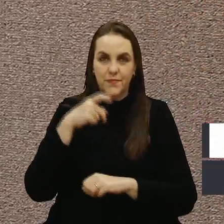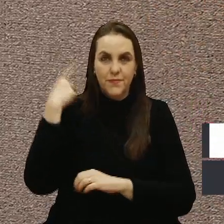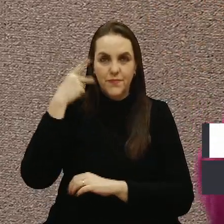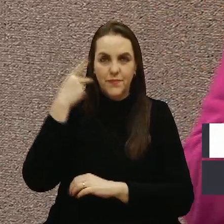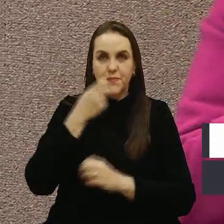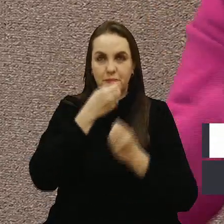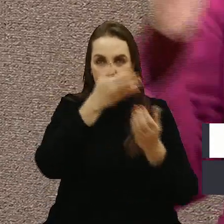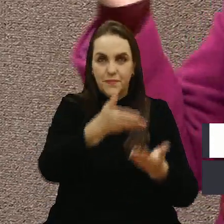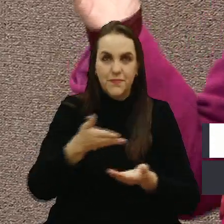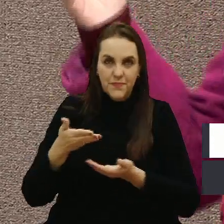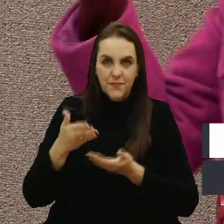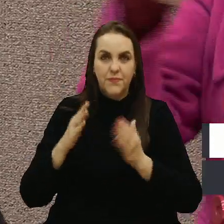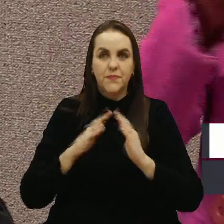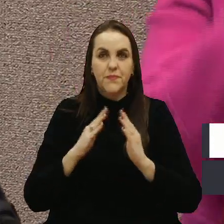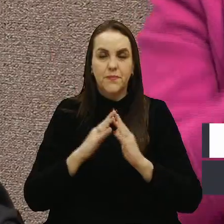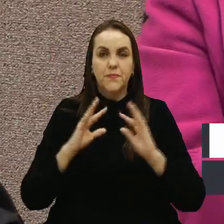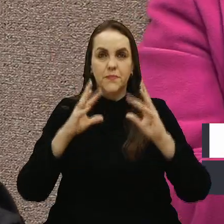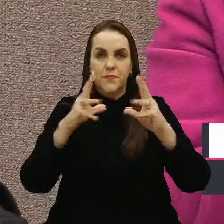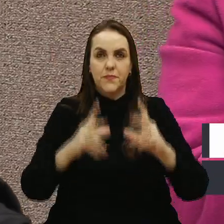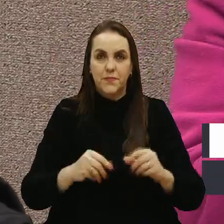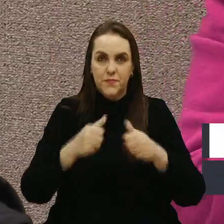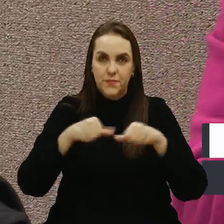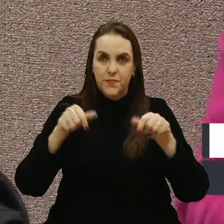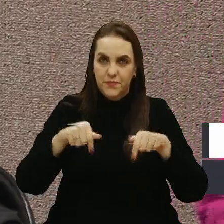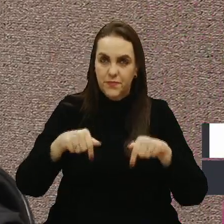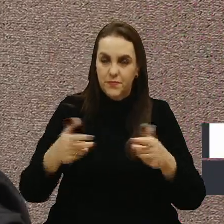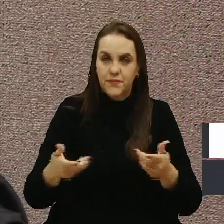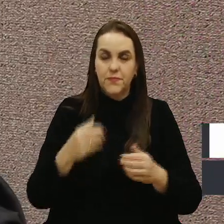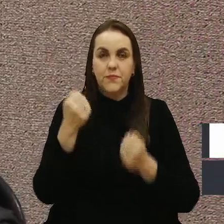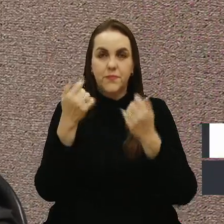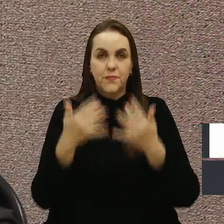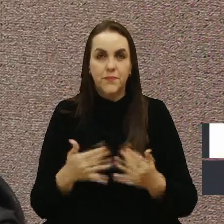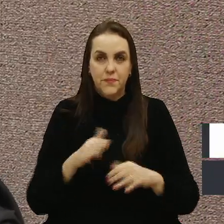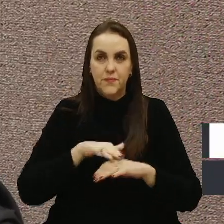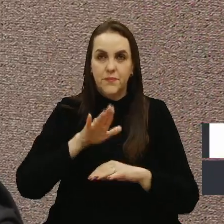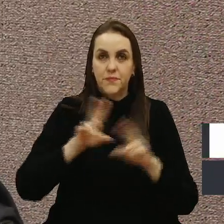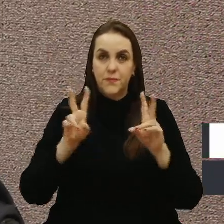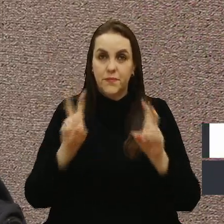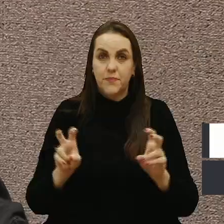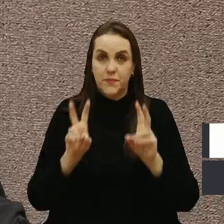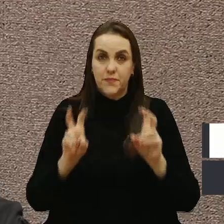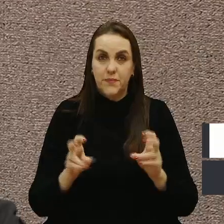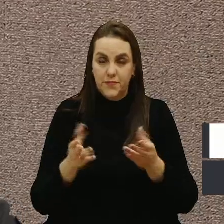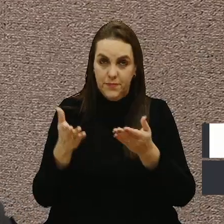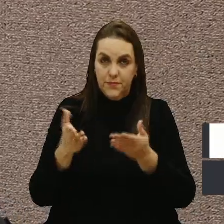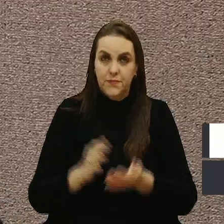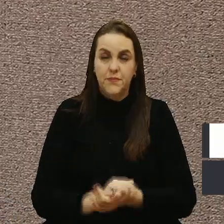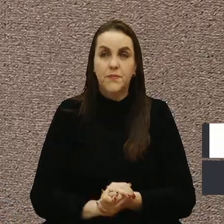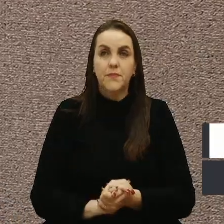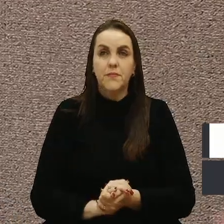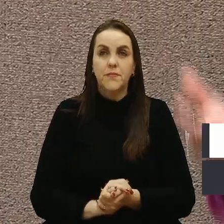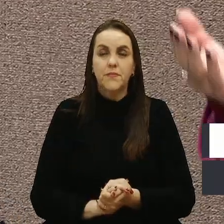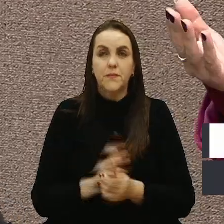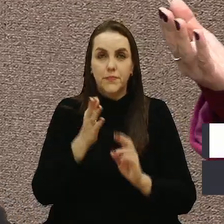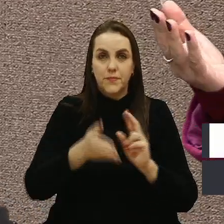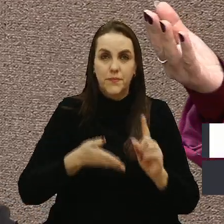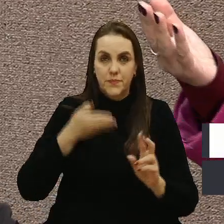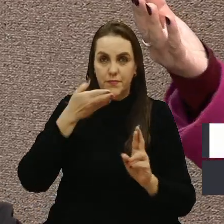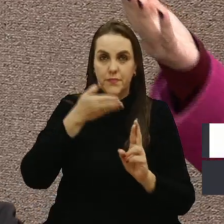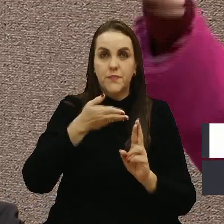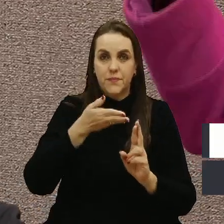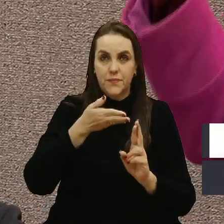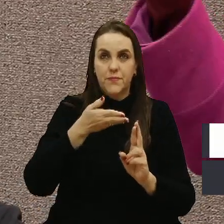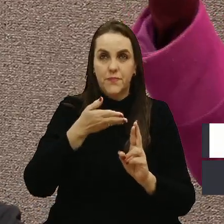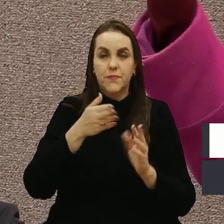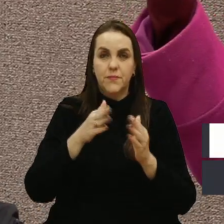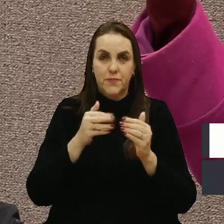essa casa. Todos que estão aqui, daqui a pouco falarão mais sobre o assunto que os traz aqui. Mas eu quero fazer hoje uma referência e eu vou pedir,